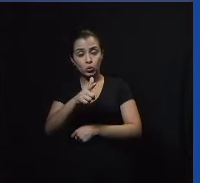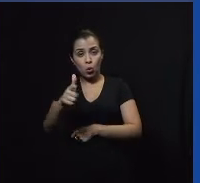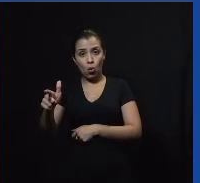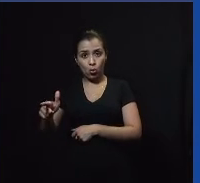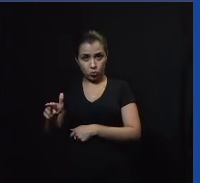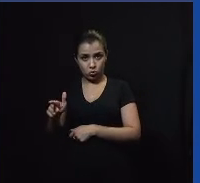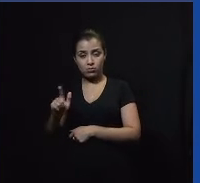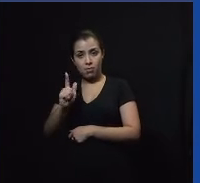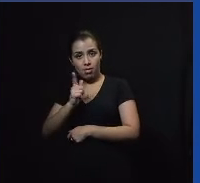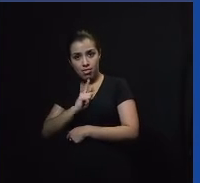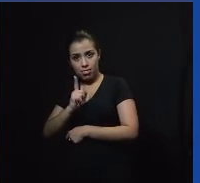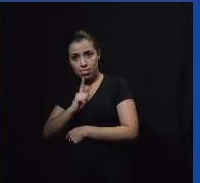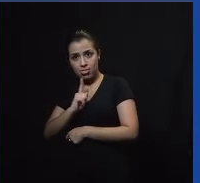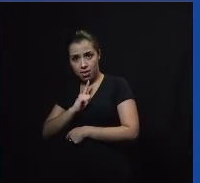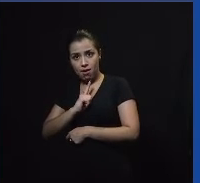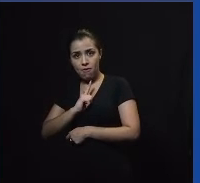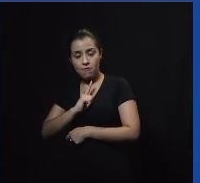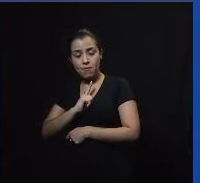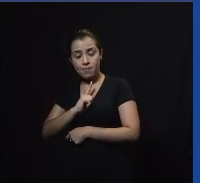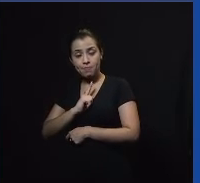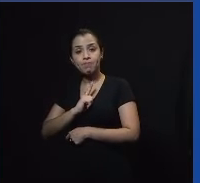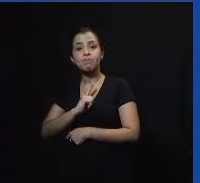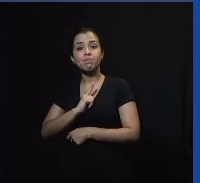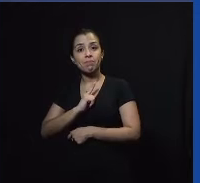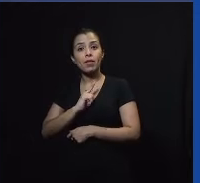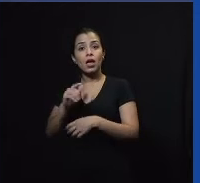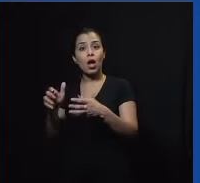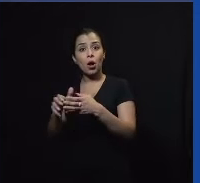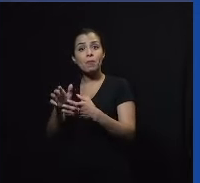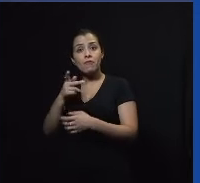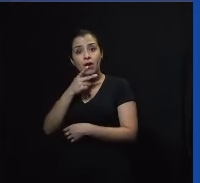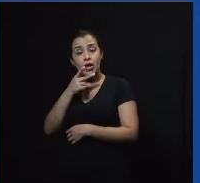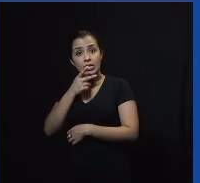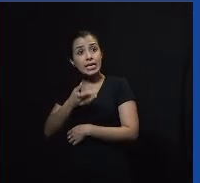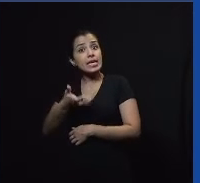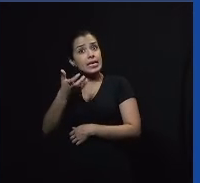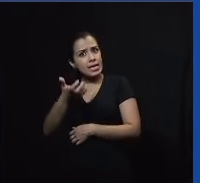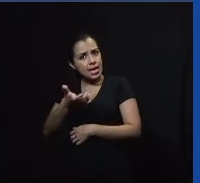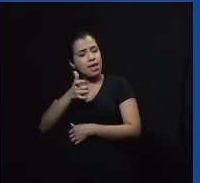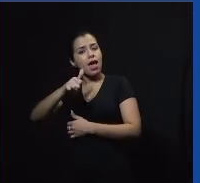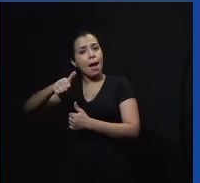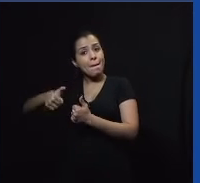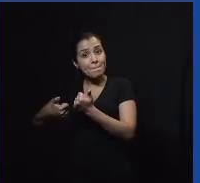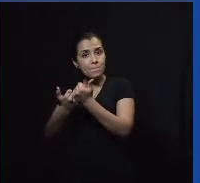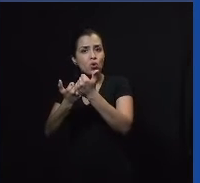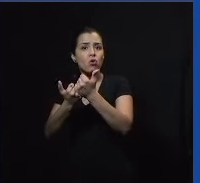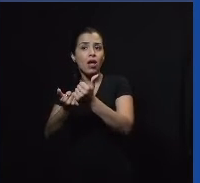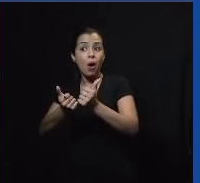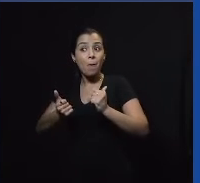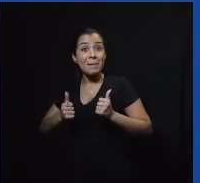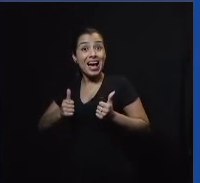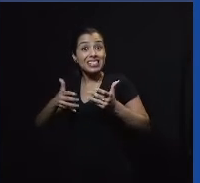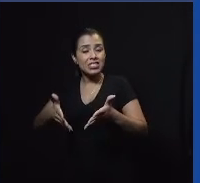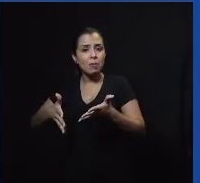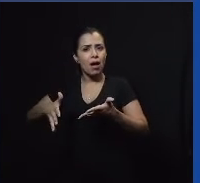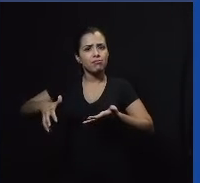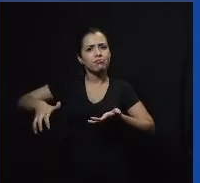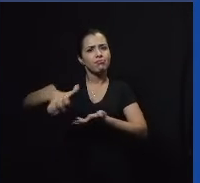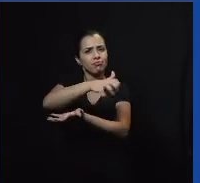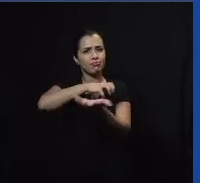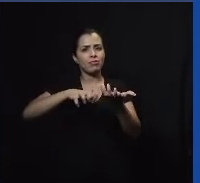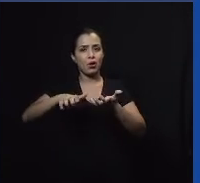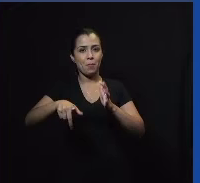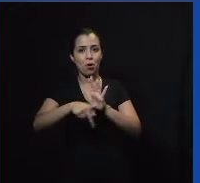consultas que a gente fez com eles, eles diziam que estavam dispostos a apoiar uma ação de revitalização tocada pelos